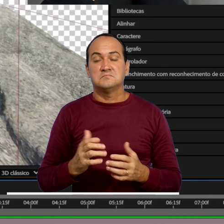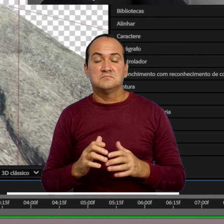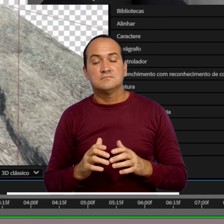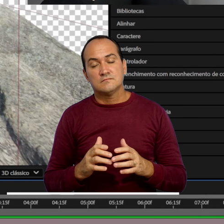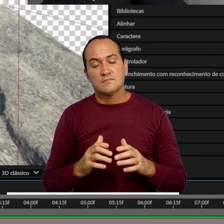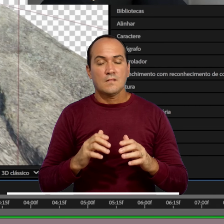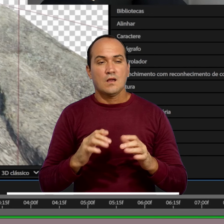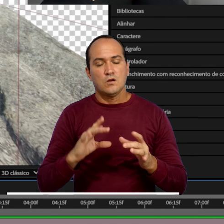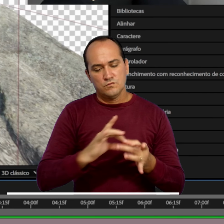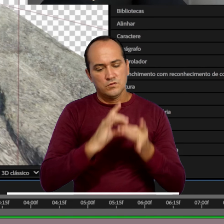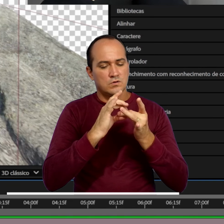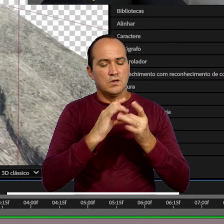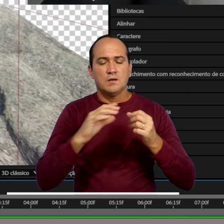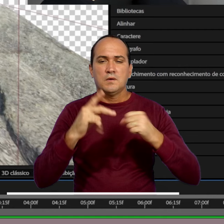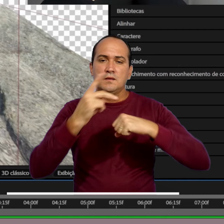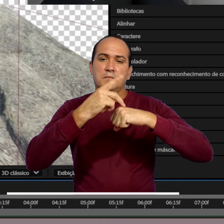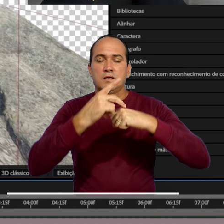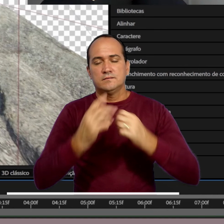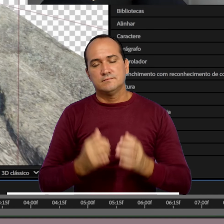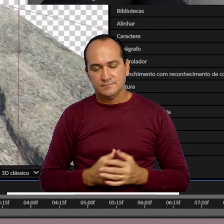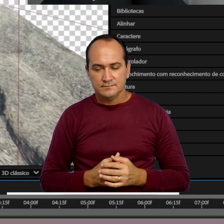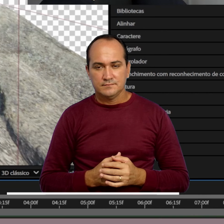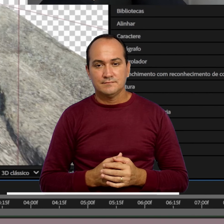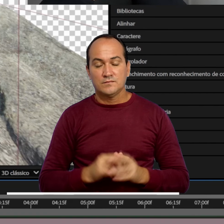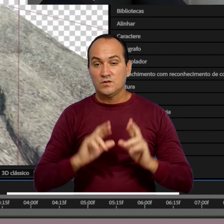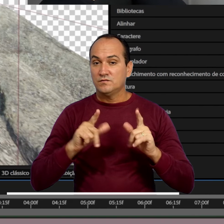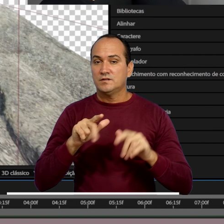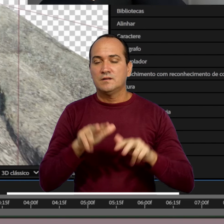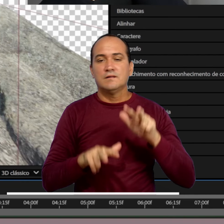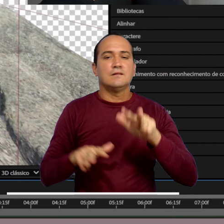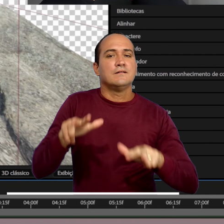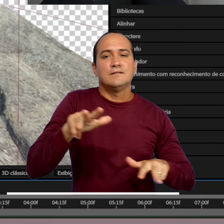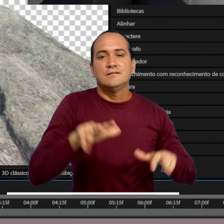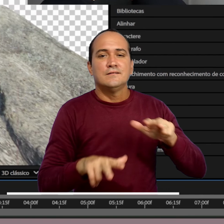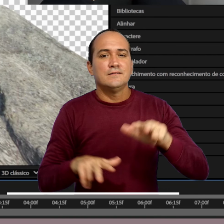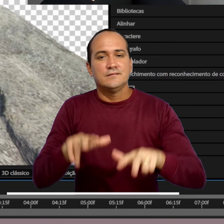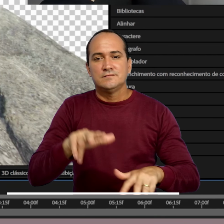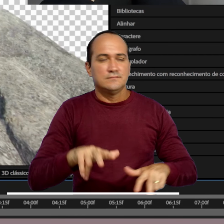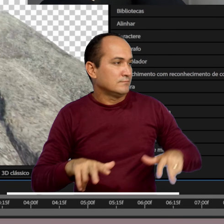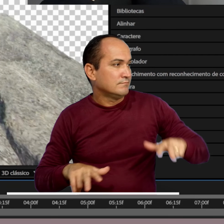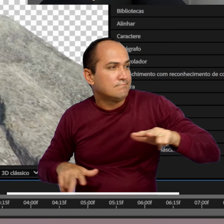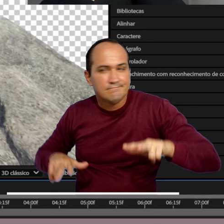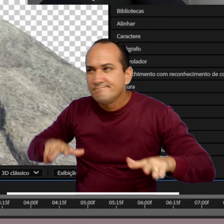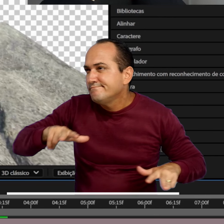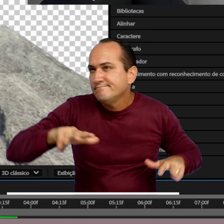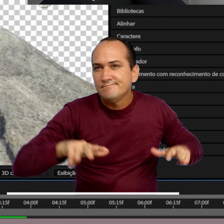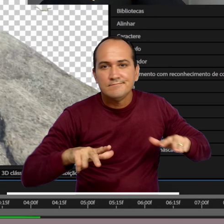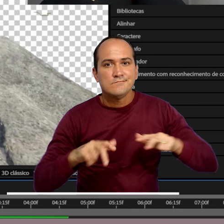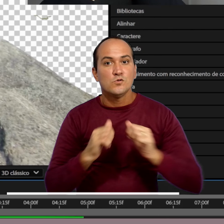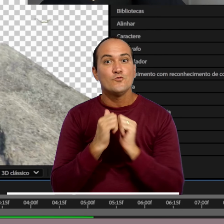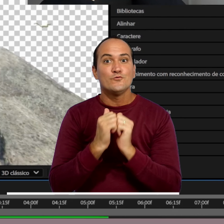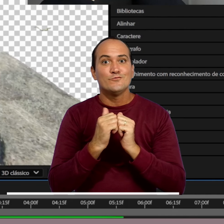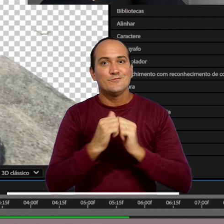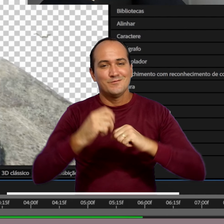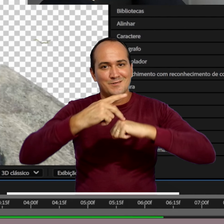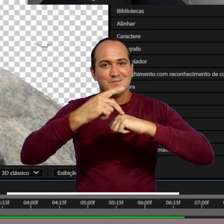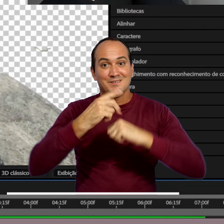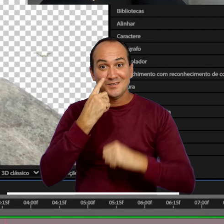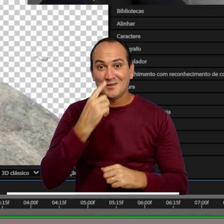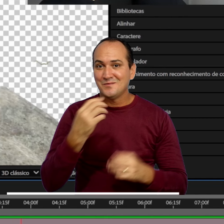que eu quero vincular a camada rocha. Agora, olha a diferença, quando ele andar agora, ele anda junto com a rocha.